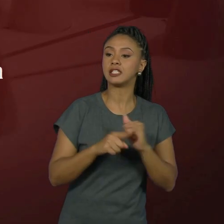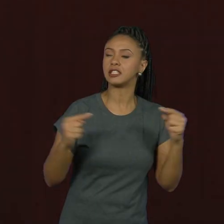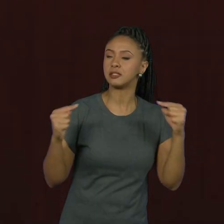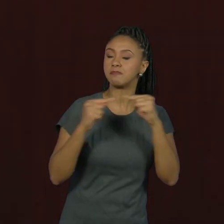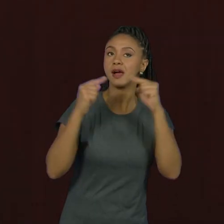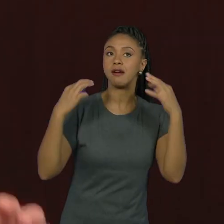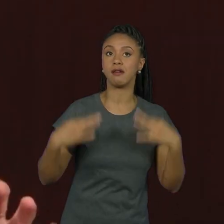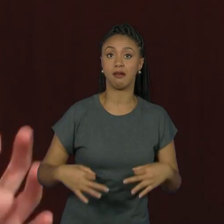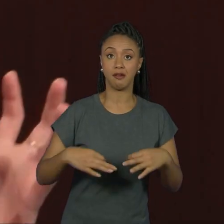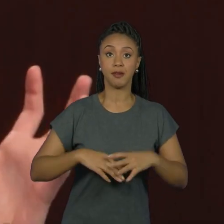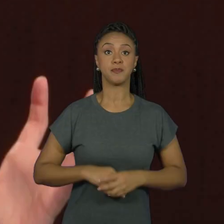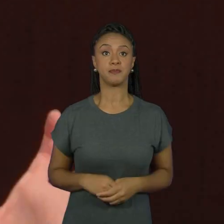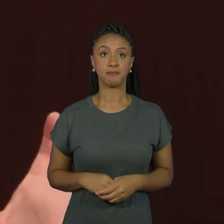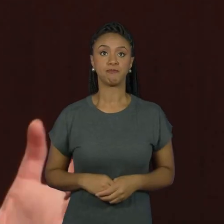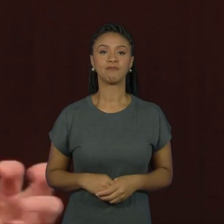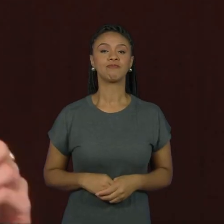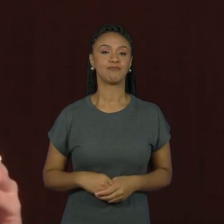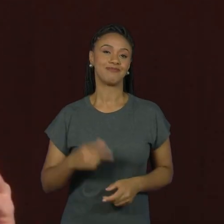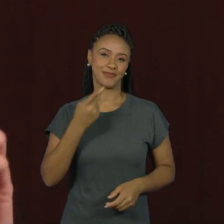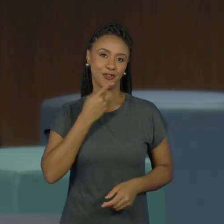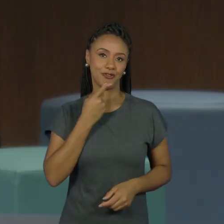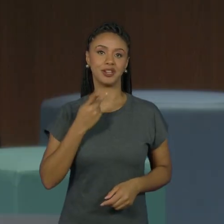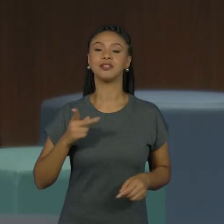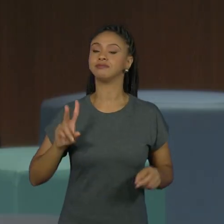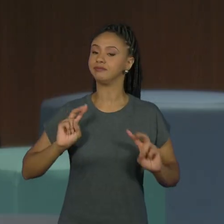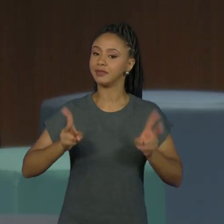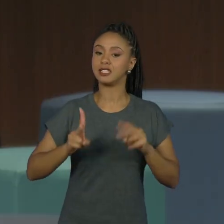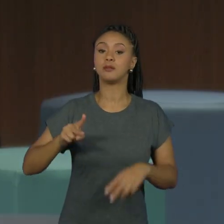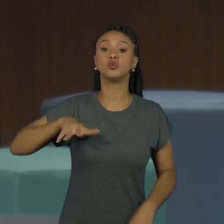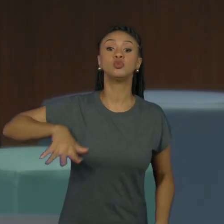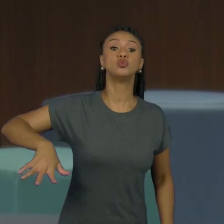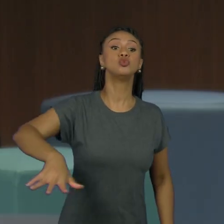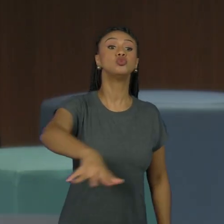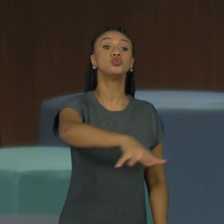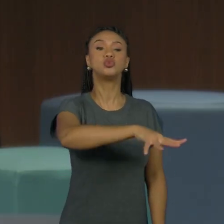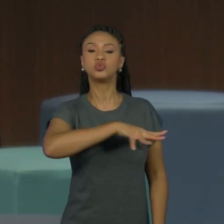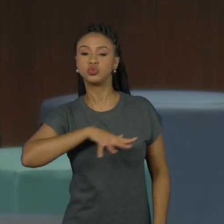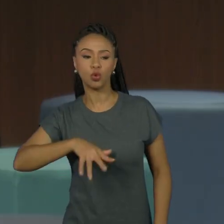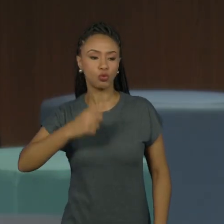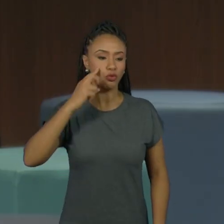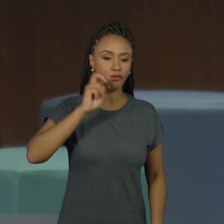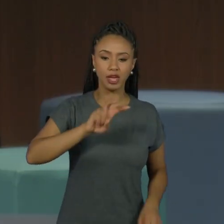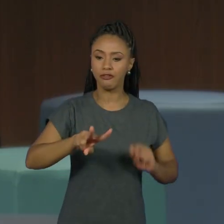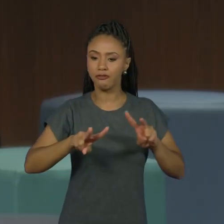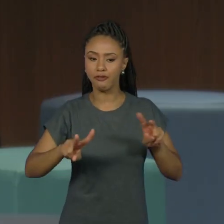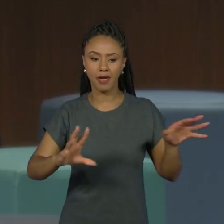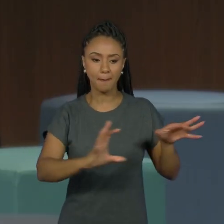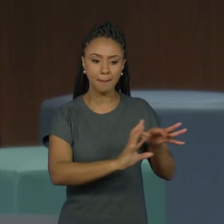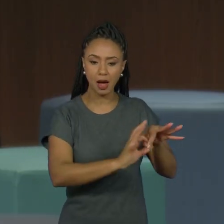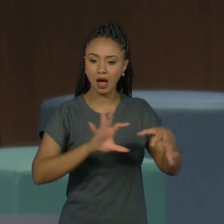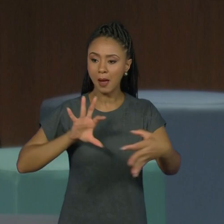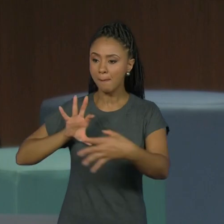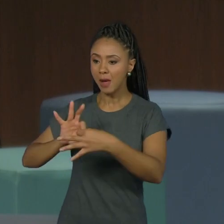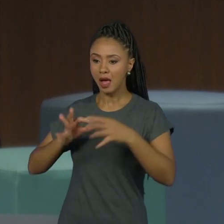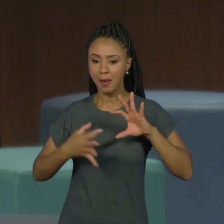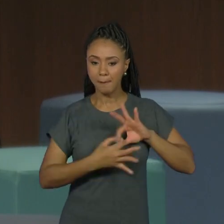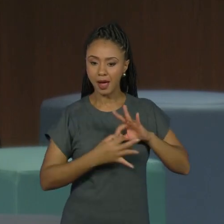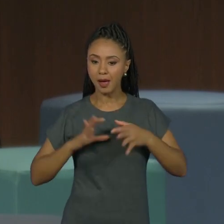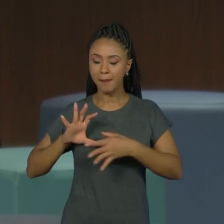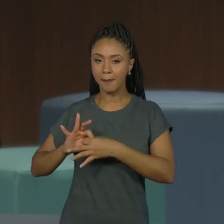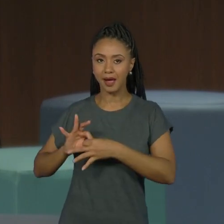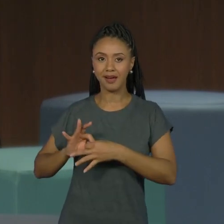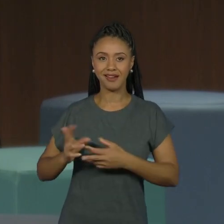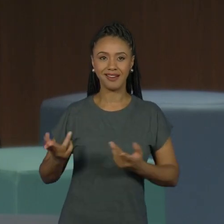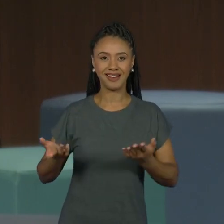a ideia, quando eu falei, é o todo, né, ver o todo e como isso se interconecta, como isso se relaciona, a ideia é